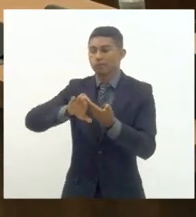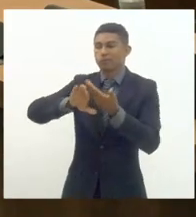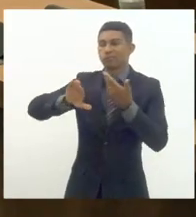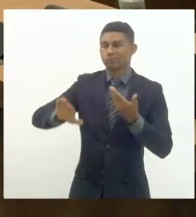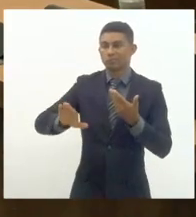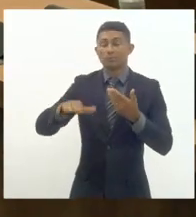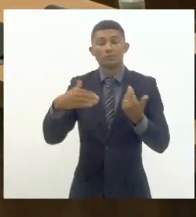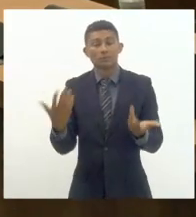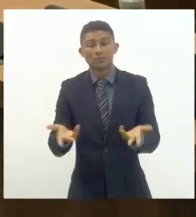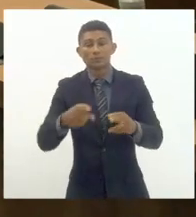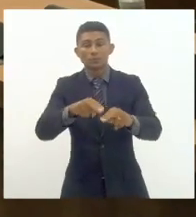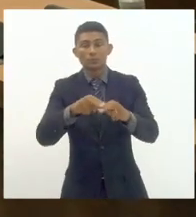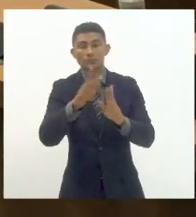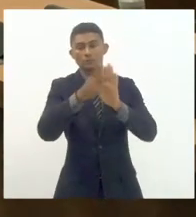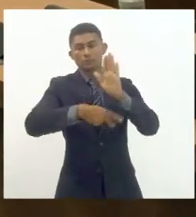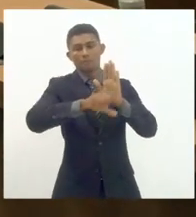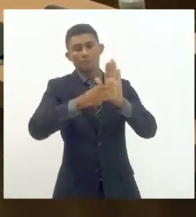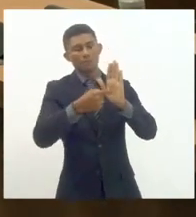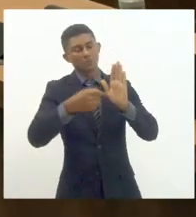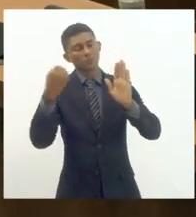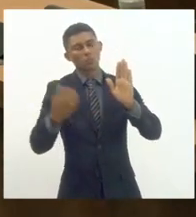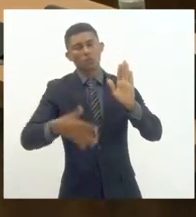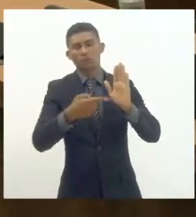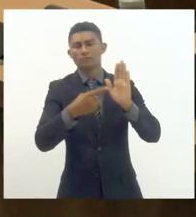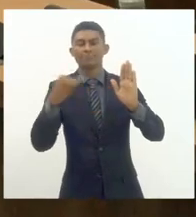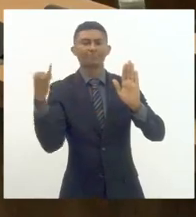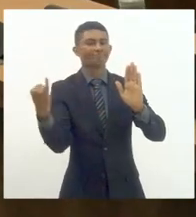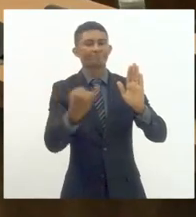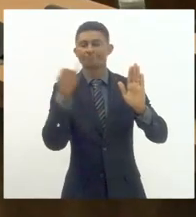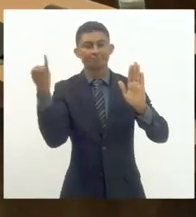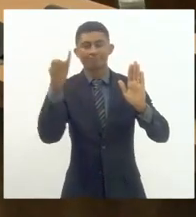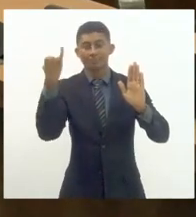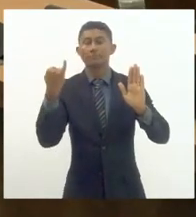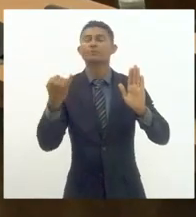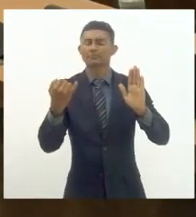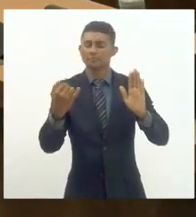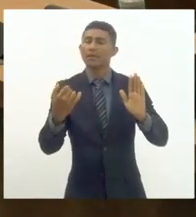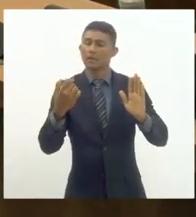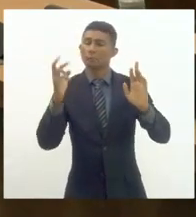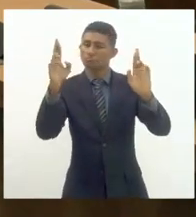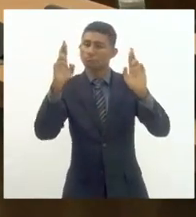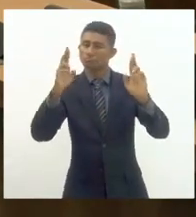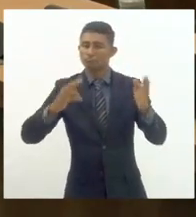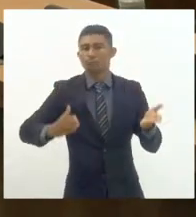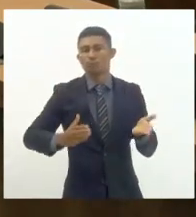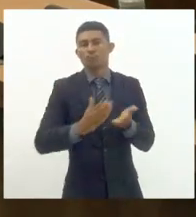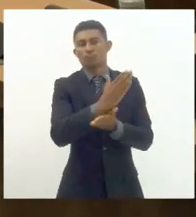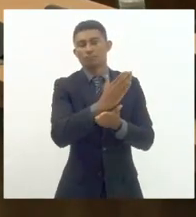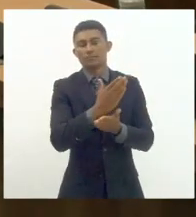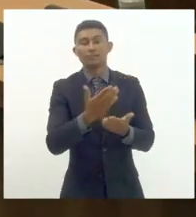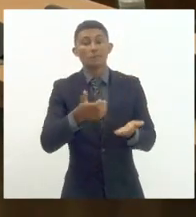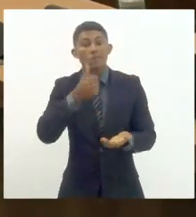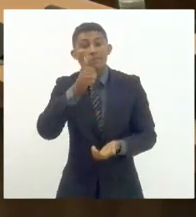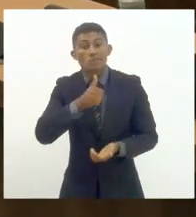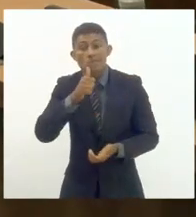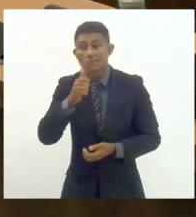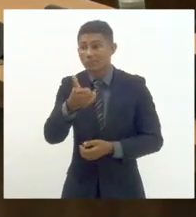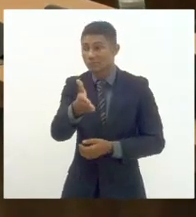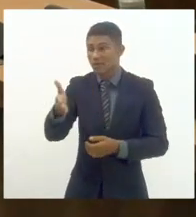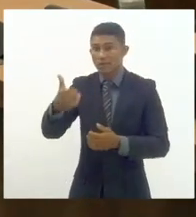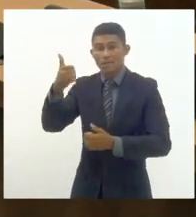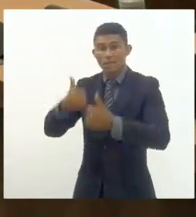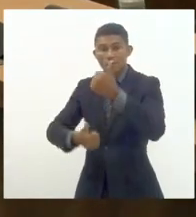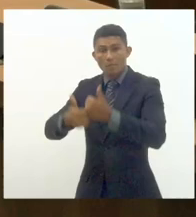de lei meritório, importante, que merece ser aprovado e que inclui as mulheres do